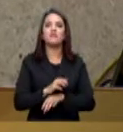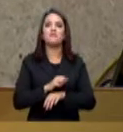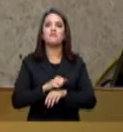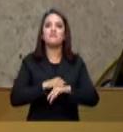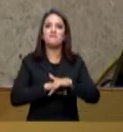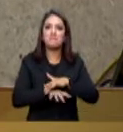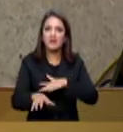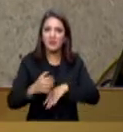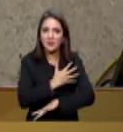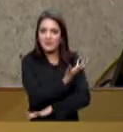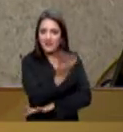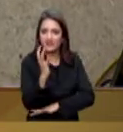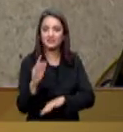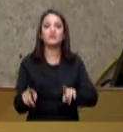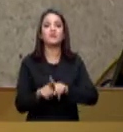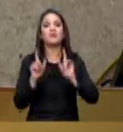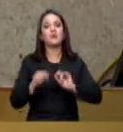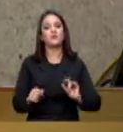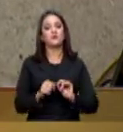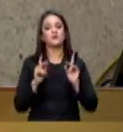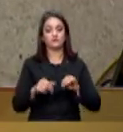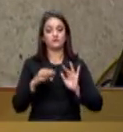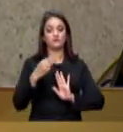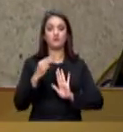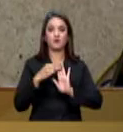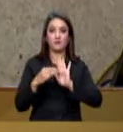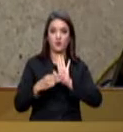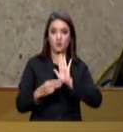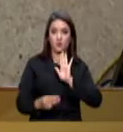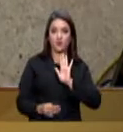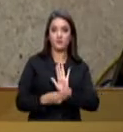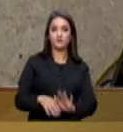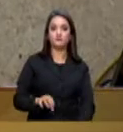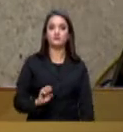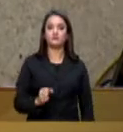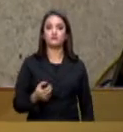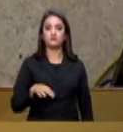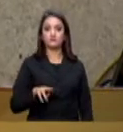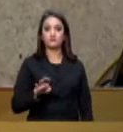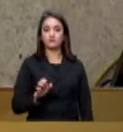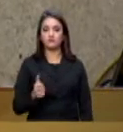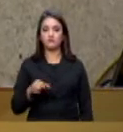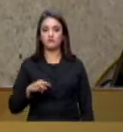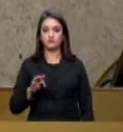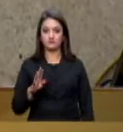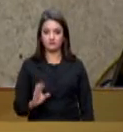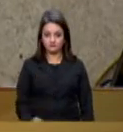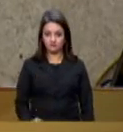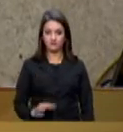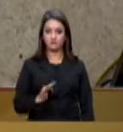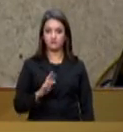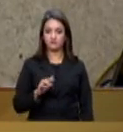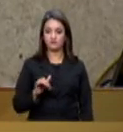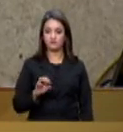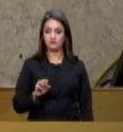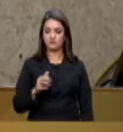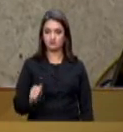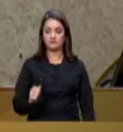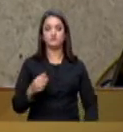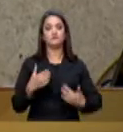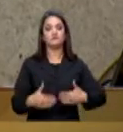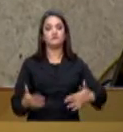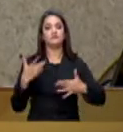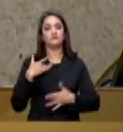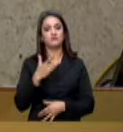como o faz o Manual de Saneamento, 5ª edição, FUNASA, Ministério da Saúde, no sentido de